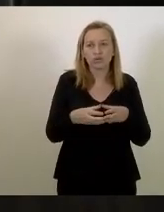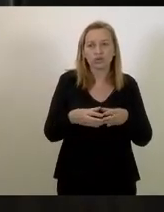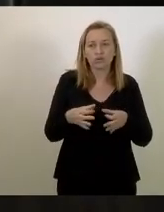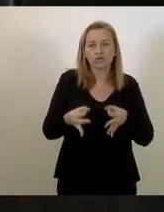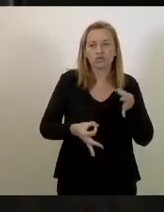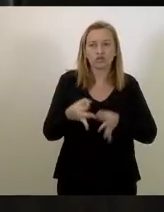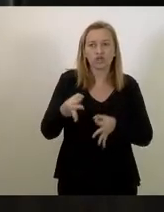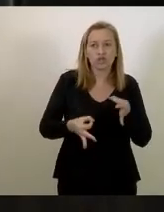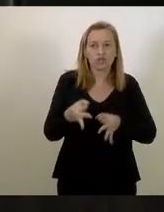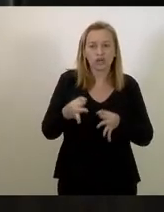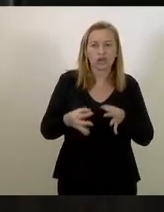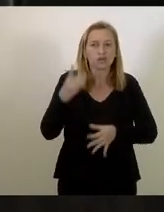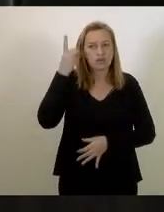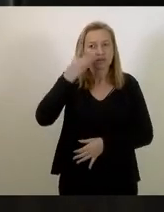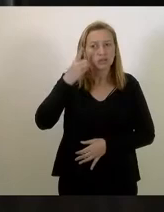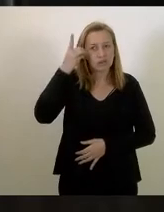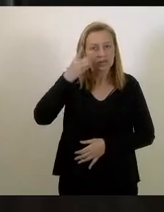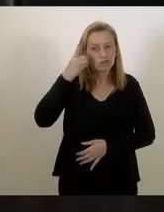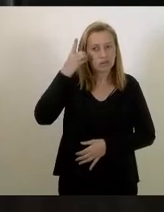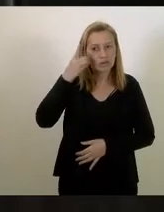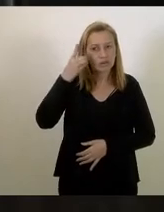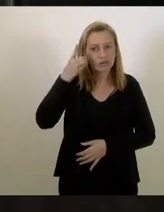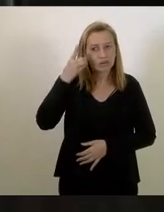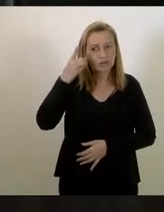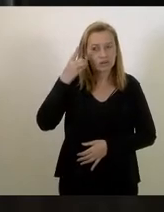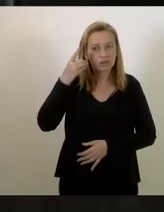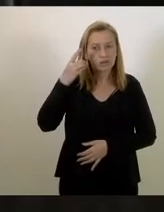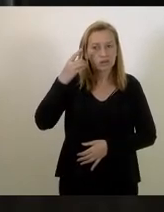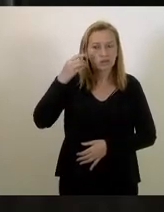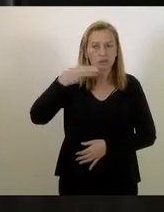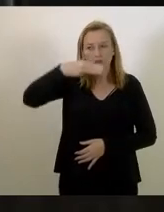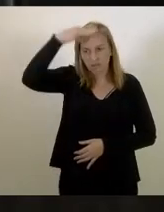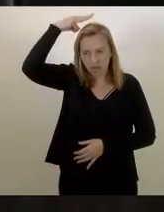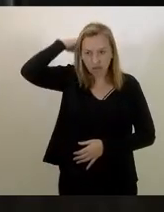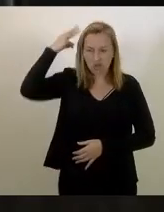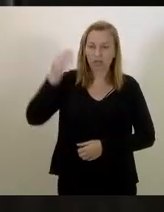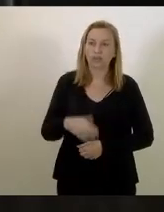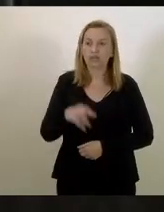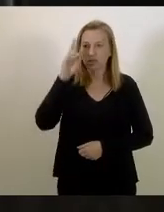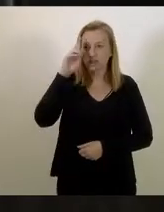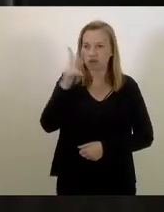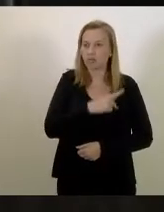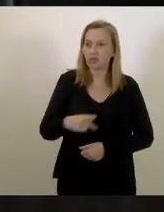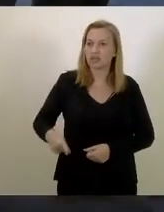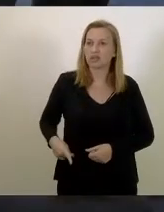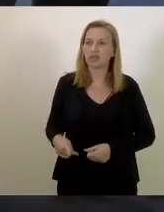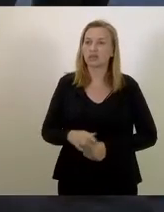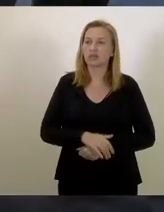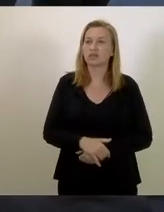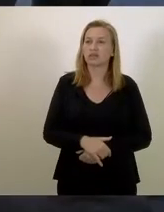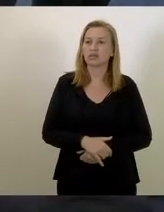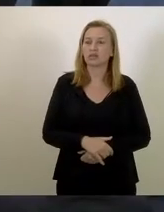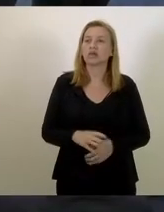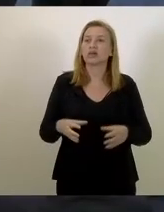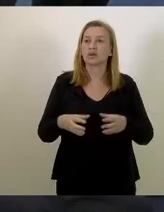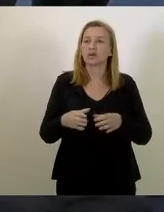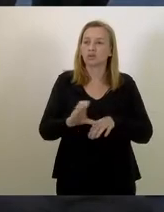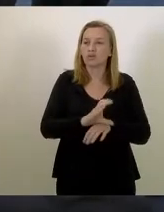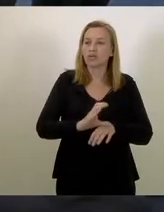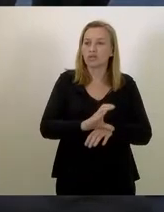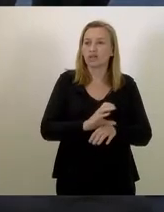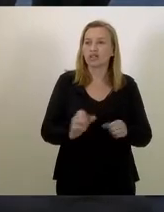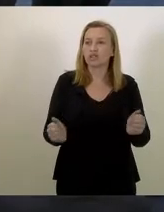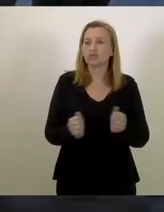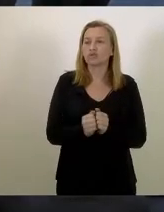e justiça o deputado Márcio Pacheco senhora presidente o parecer é pela constitucionalidade com